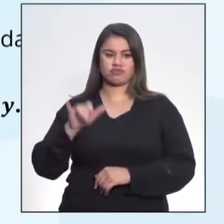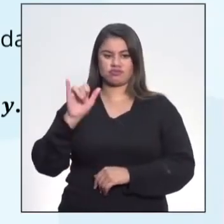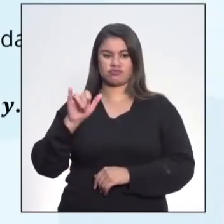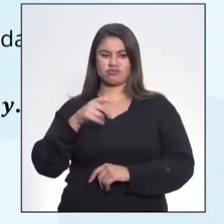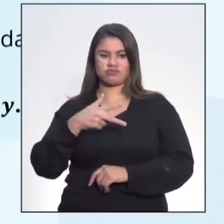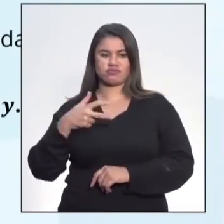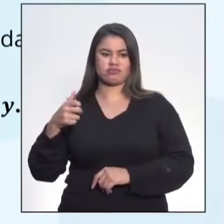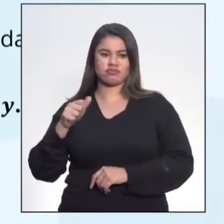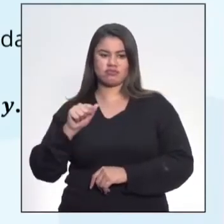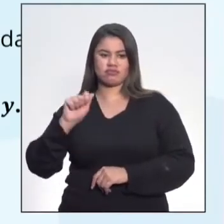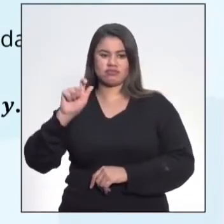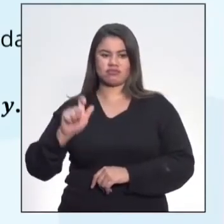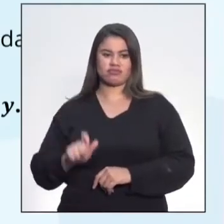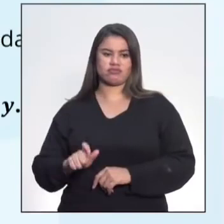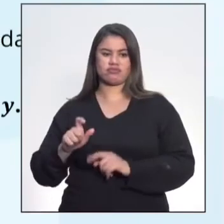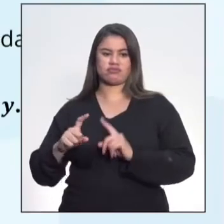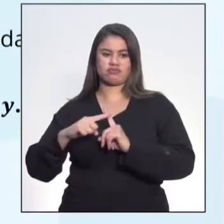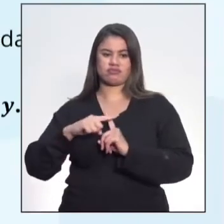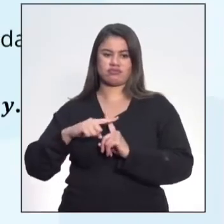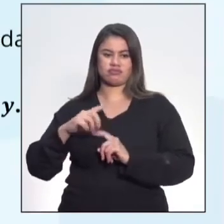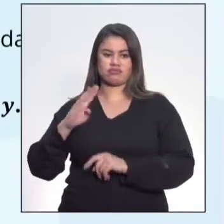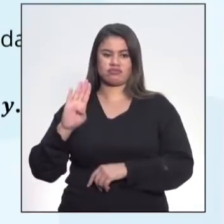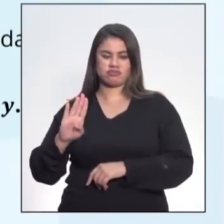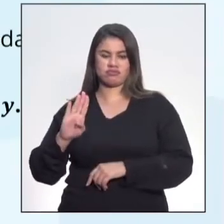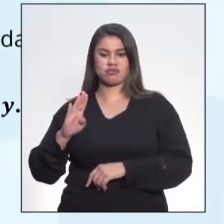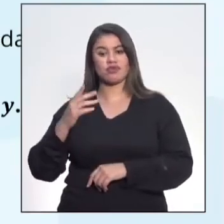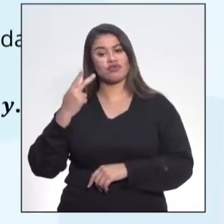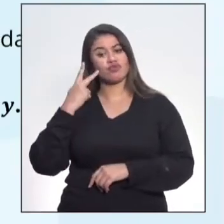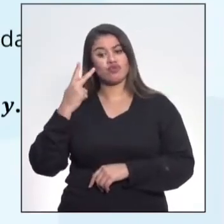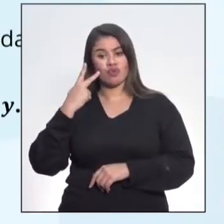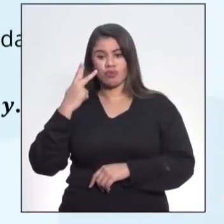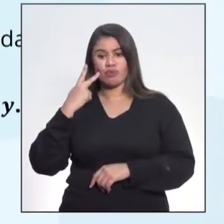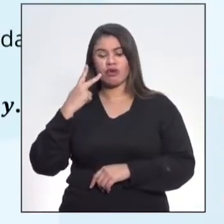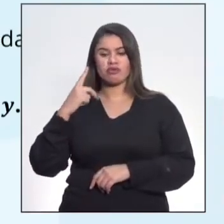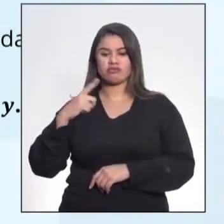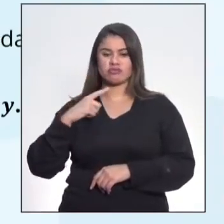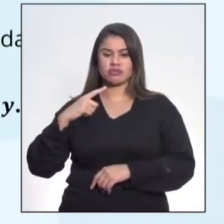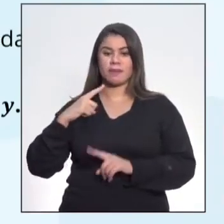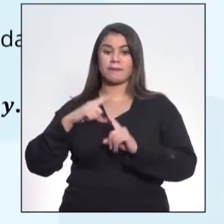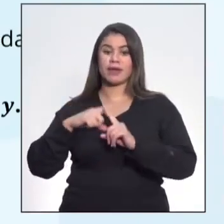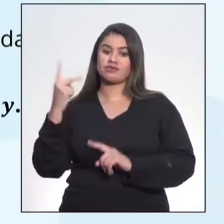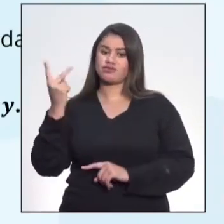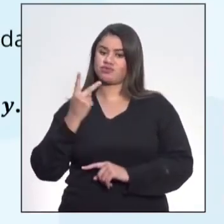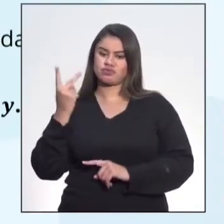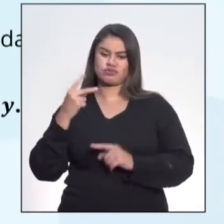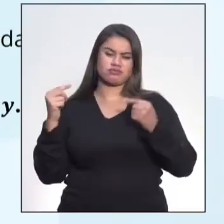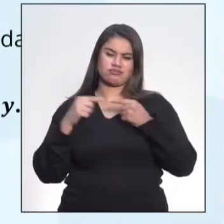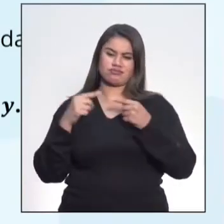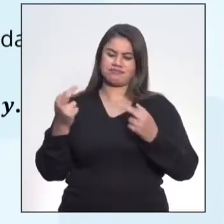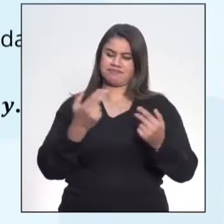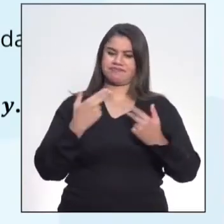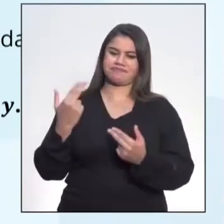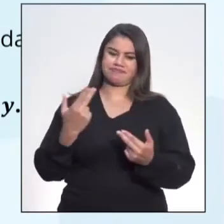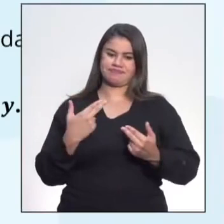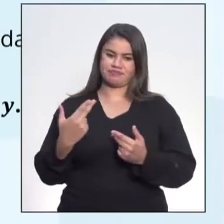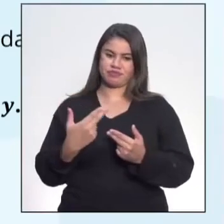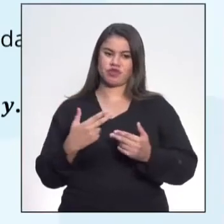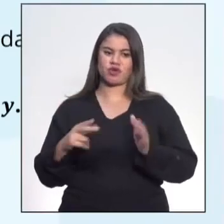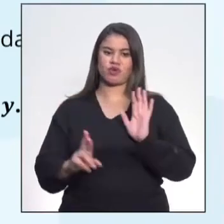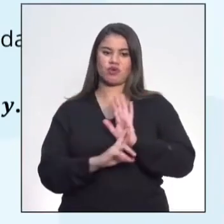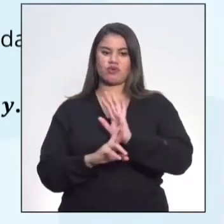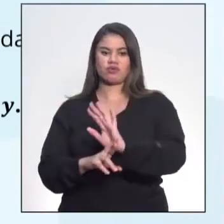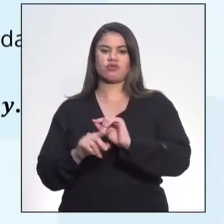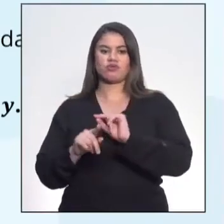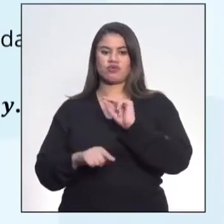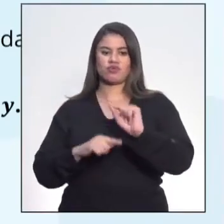y igual a x mais b. Esse é o mais comum da gente enxergar. Mas as duas são a mesma coisa, tá bom? As duas representam o